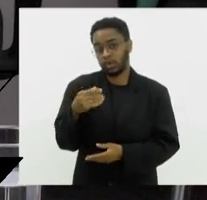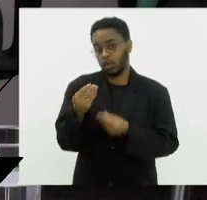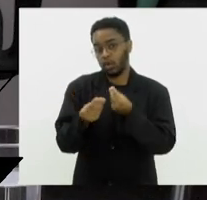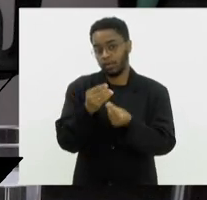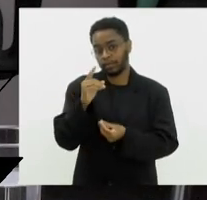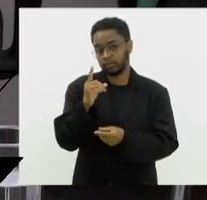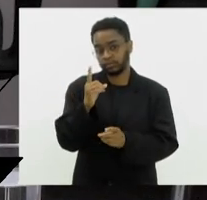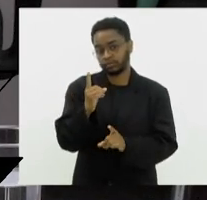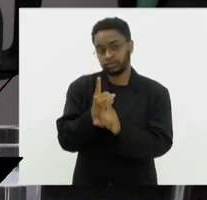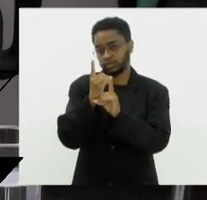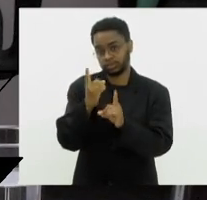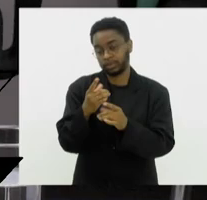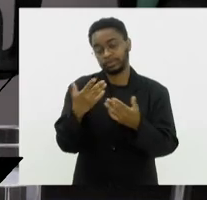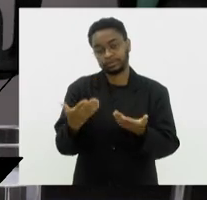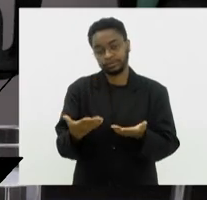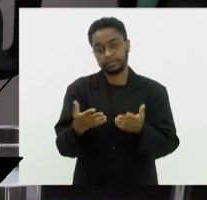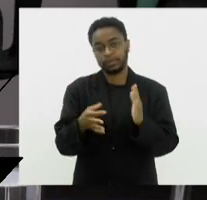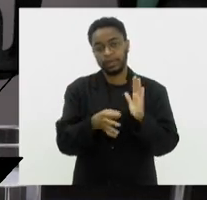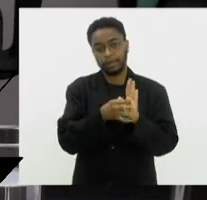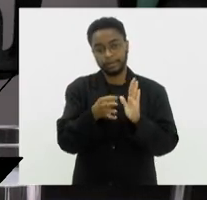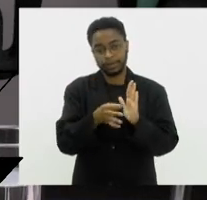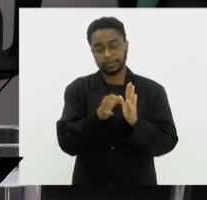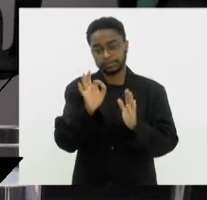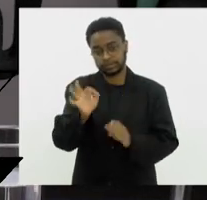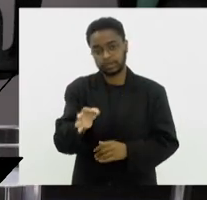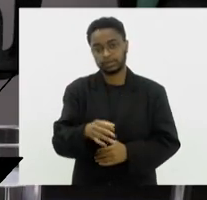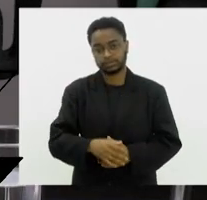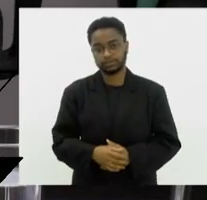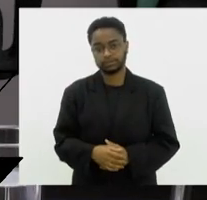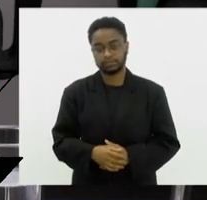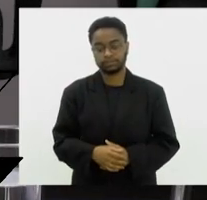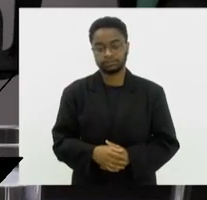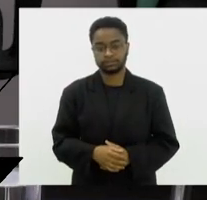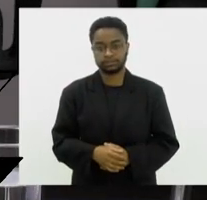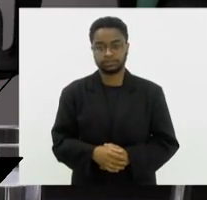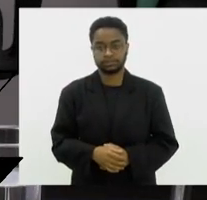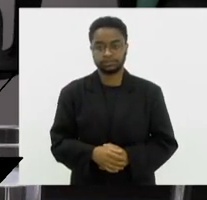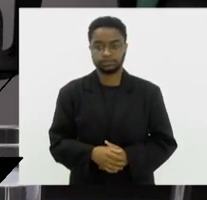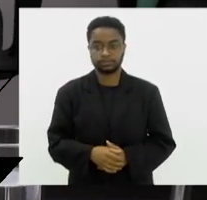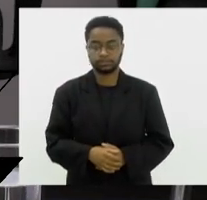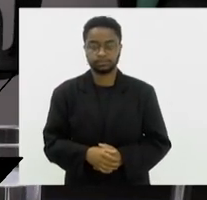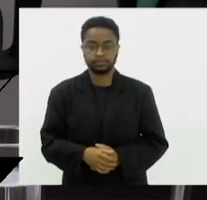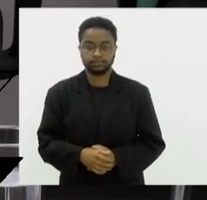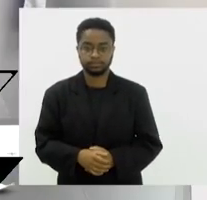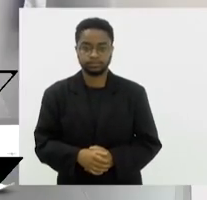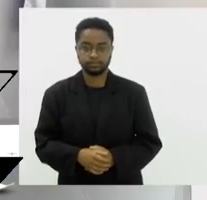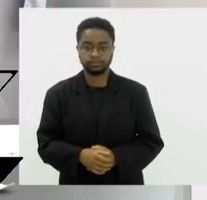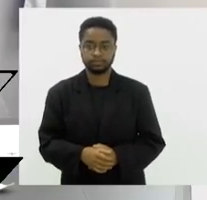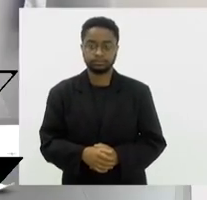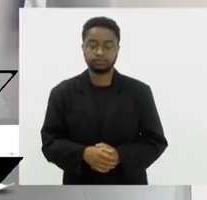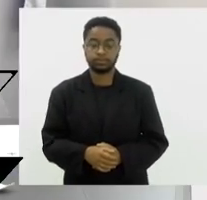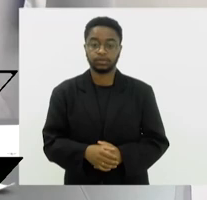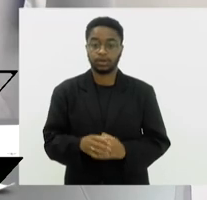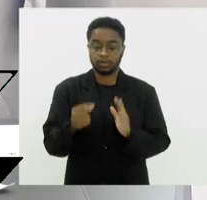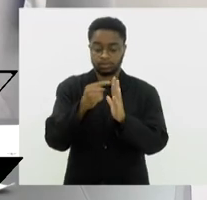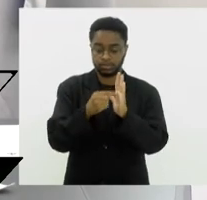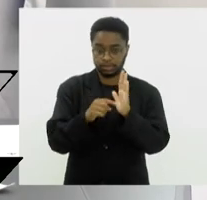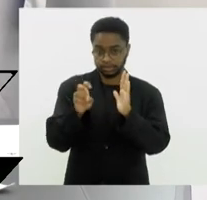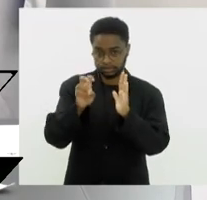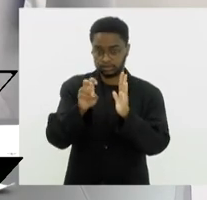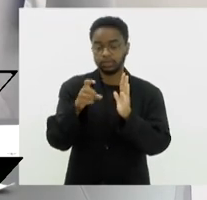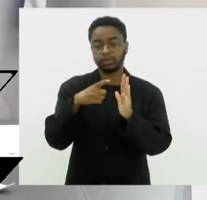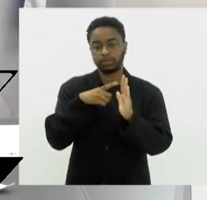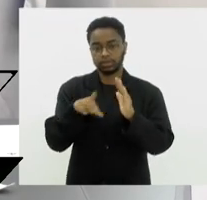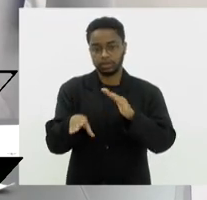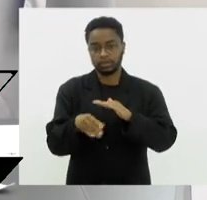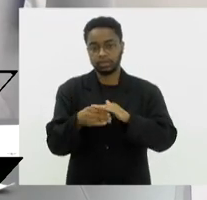Então, o parecer está. A gente se ateve às emendas correto. Dos deputados. Está certo. Perfeito. Diferente do item 5, que tem emendas naquela